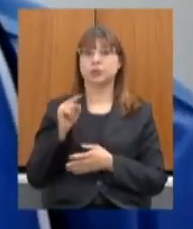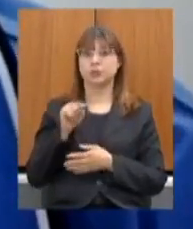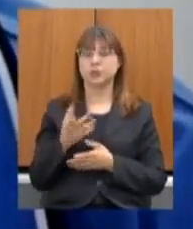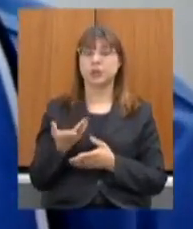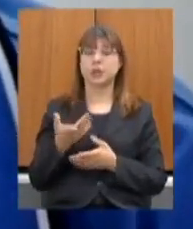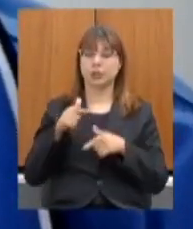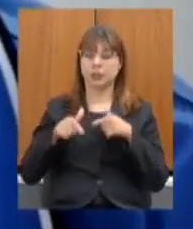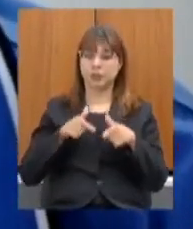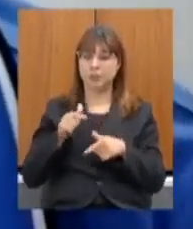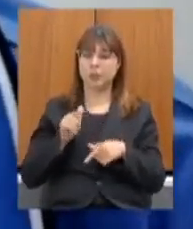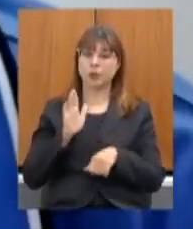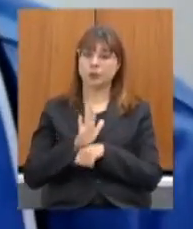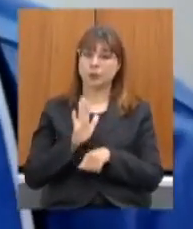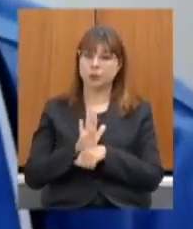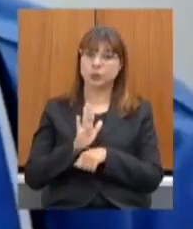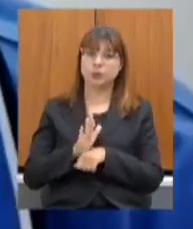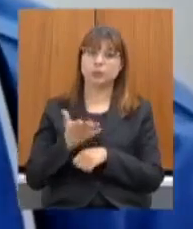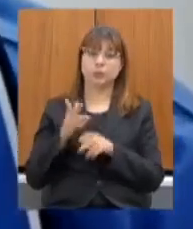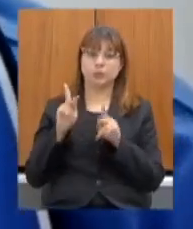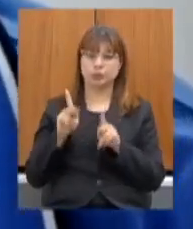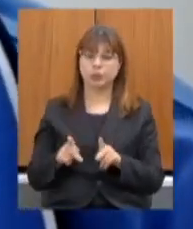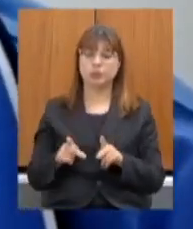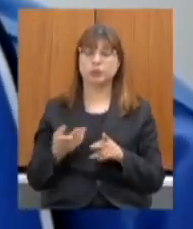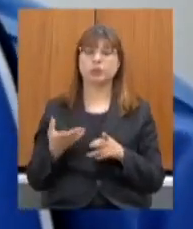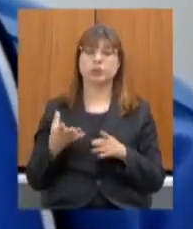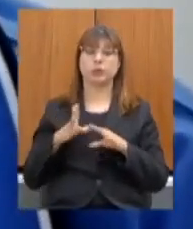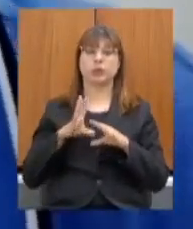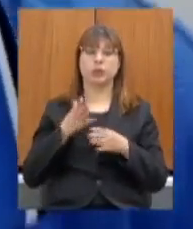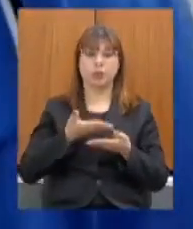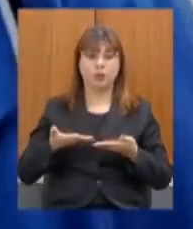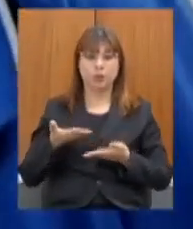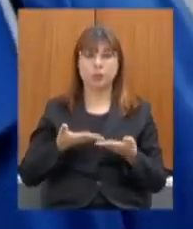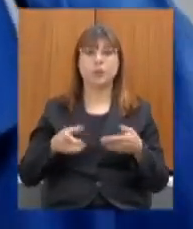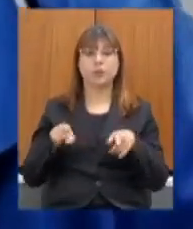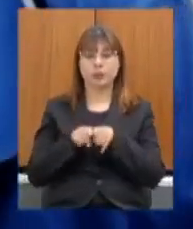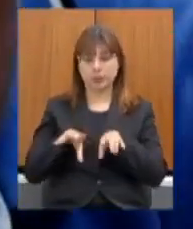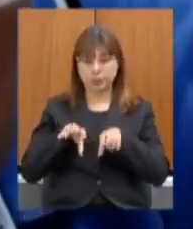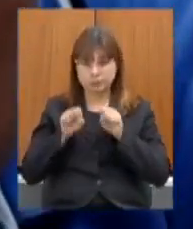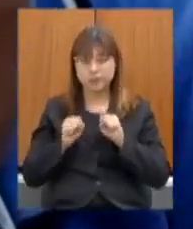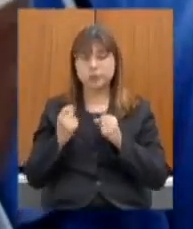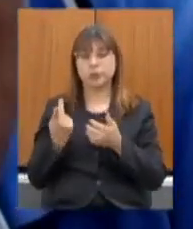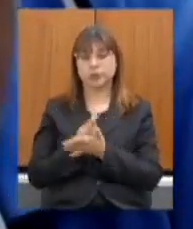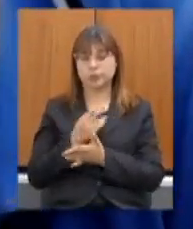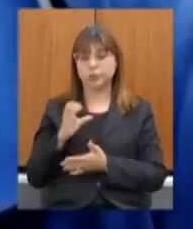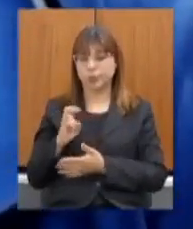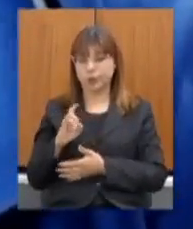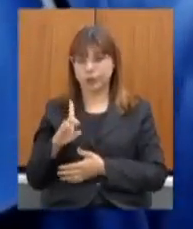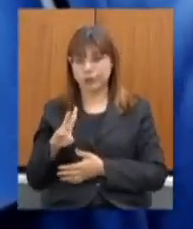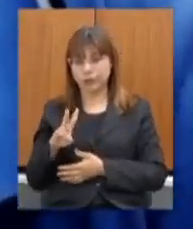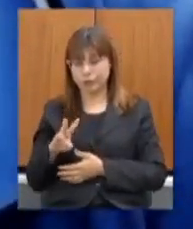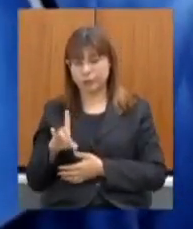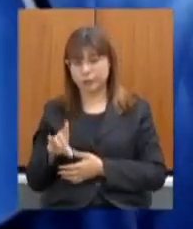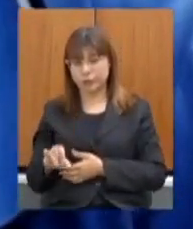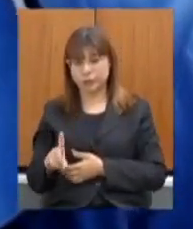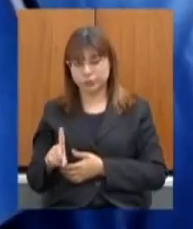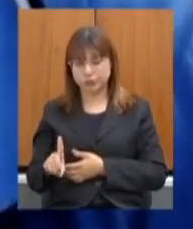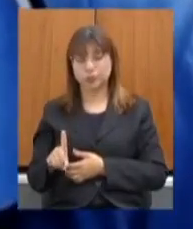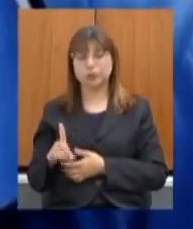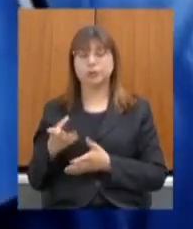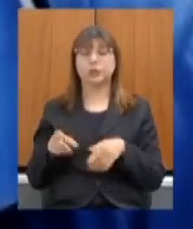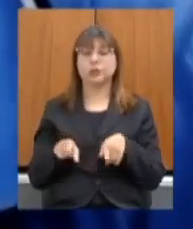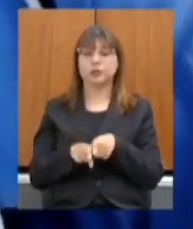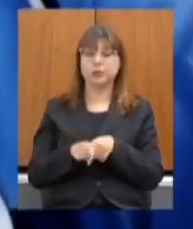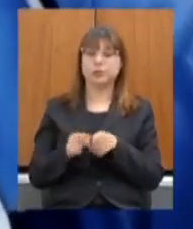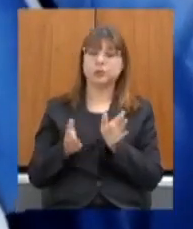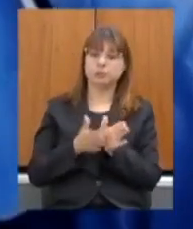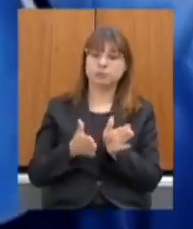apreciamos muito e queremos fazer o nosso elogio a ele, a nossa homenagem pelo seu